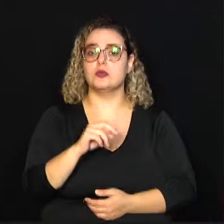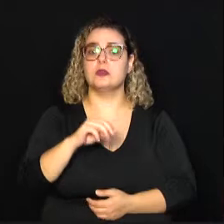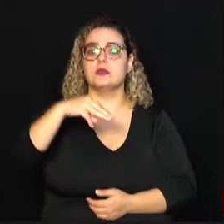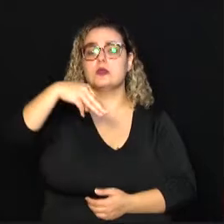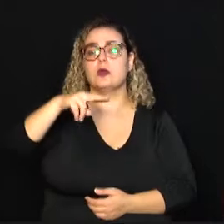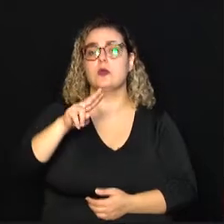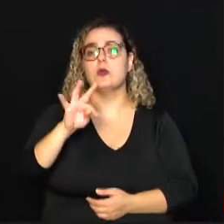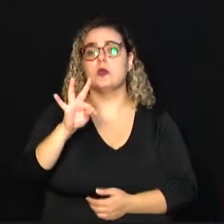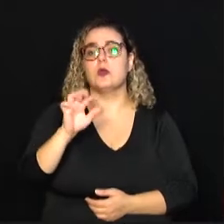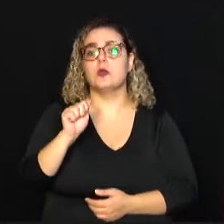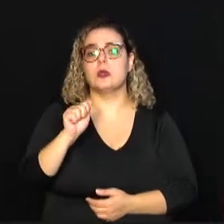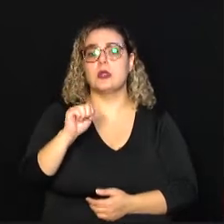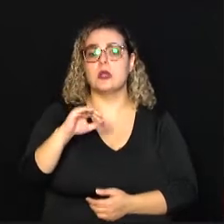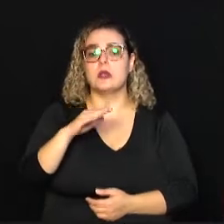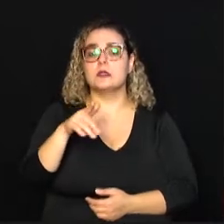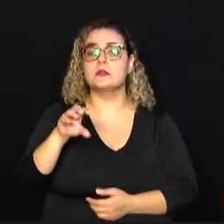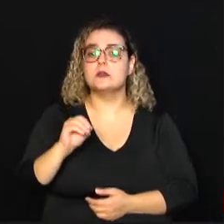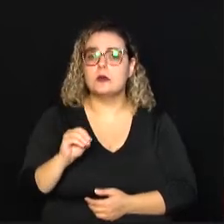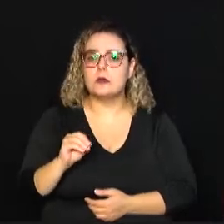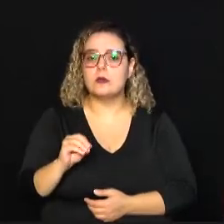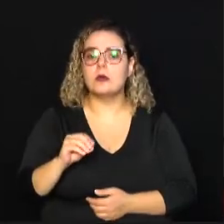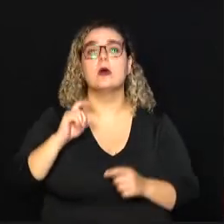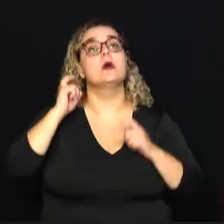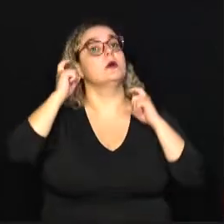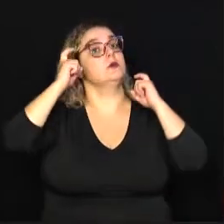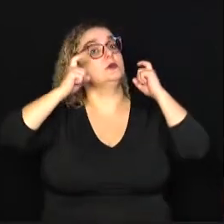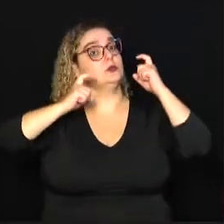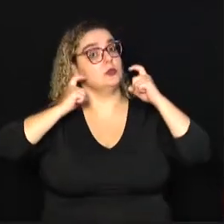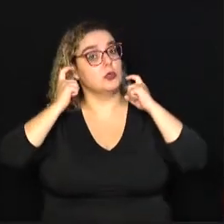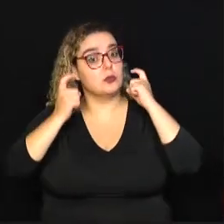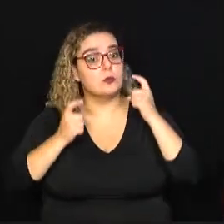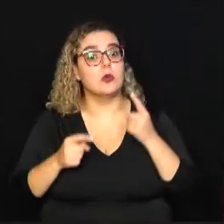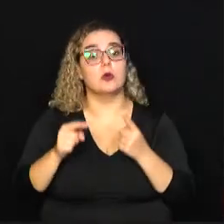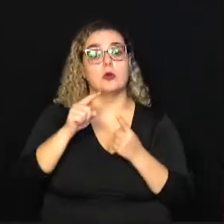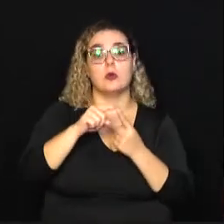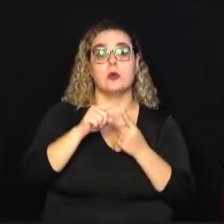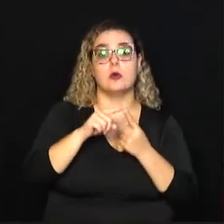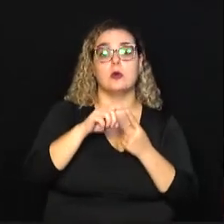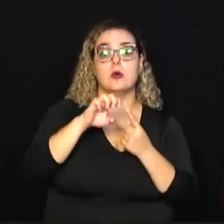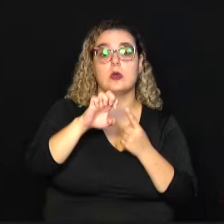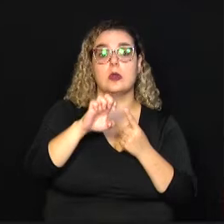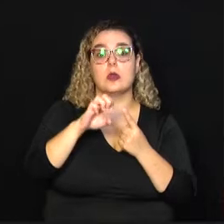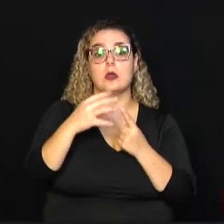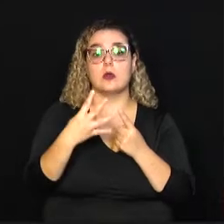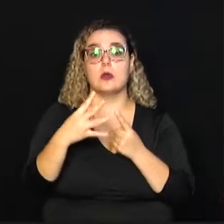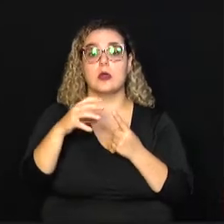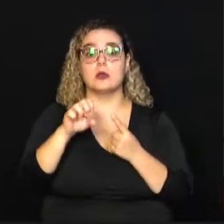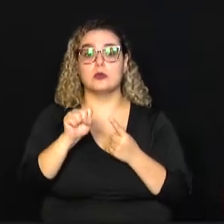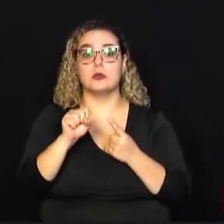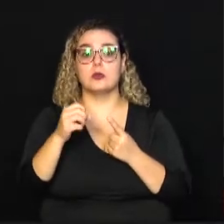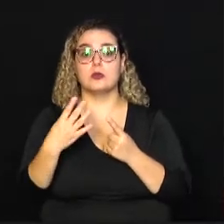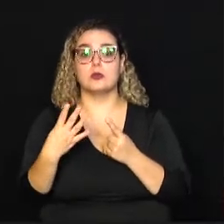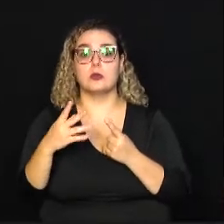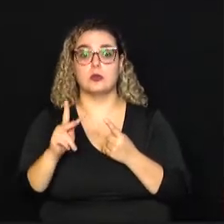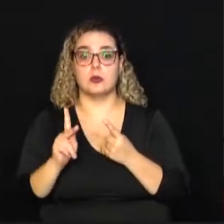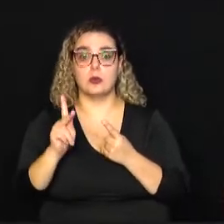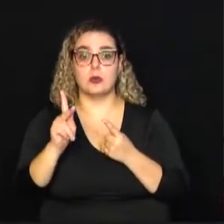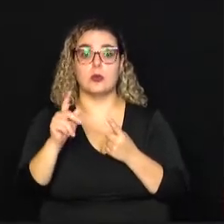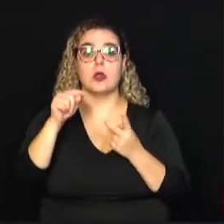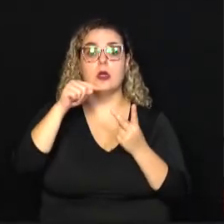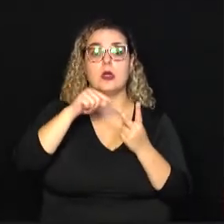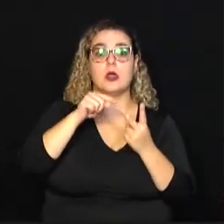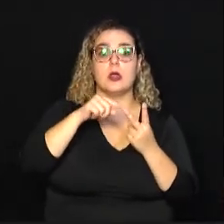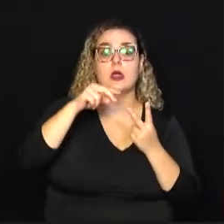variantes que sofrem essas mutações variantes de preocupação. Ela tem a variante E484K e a mutação E484K e